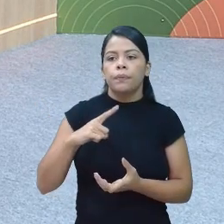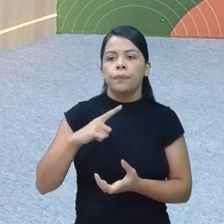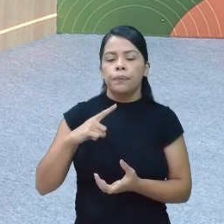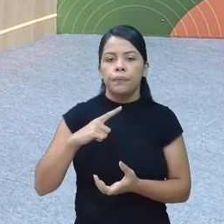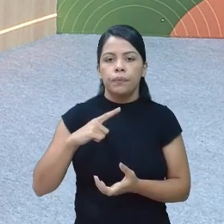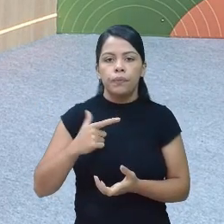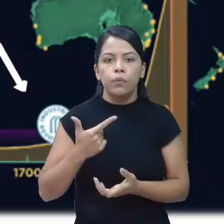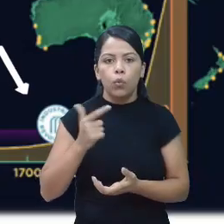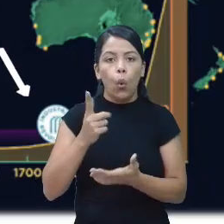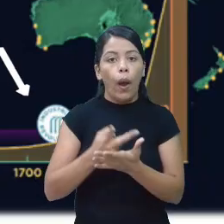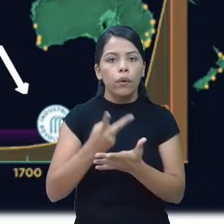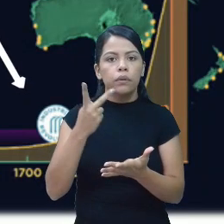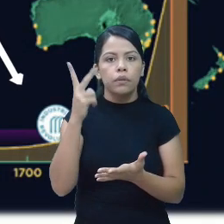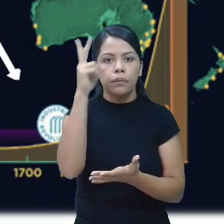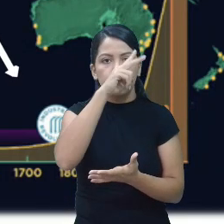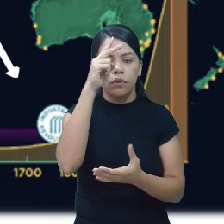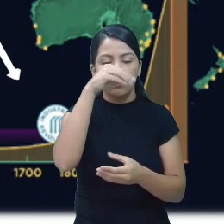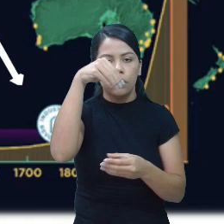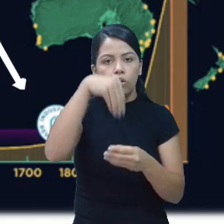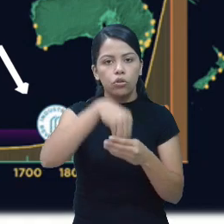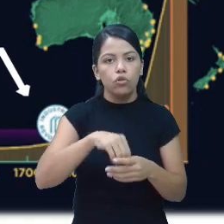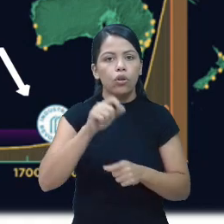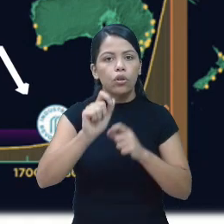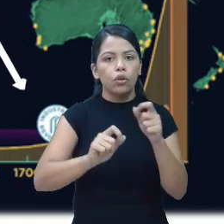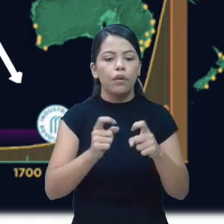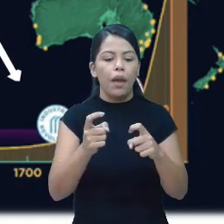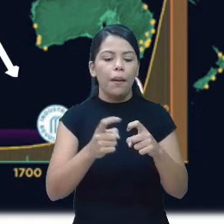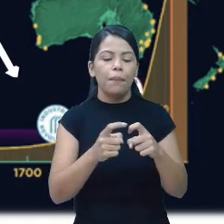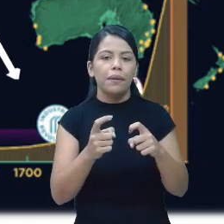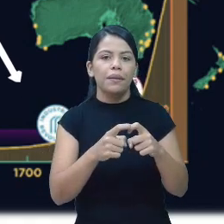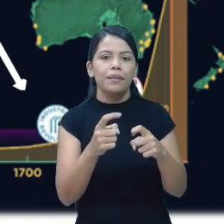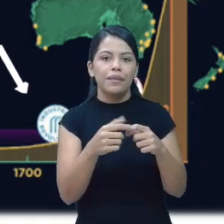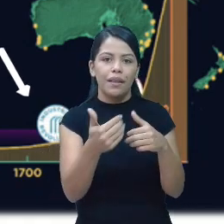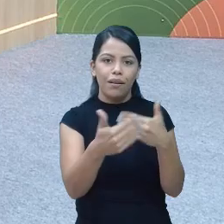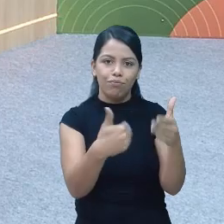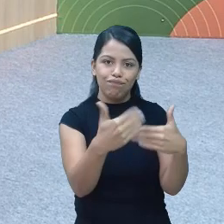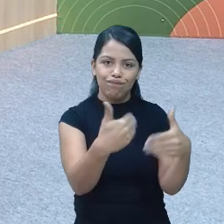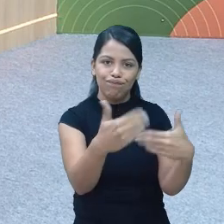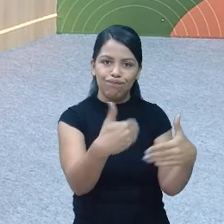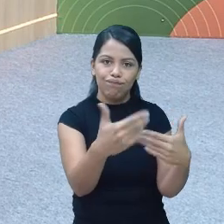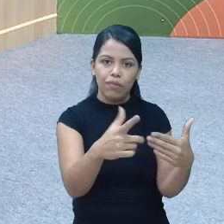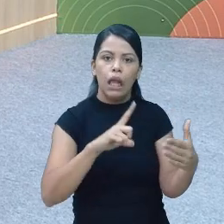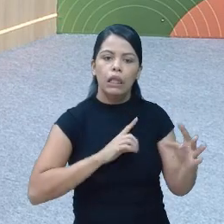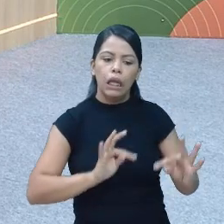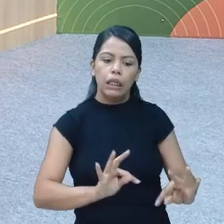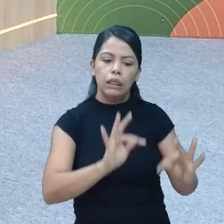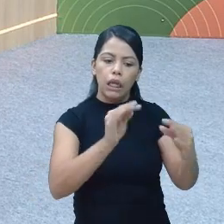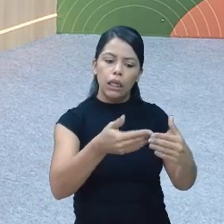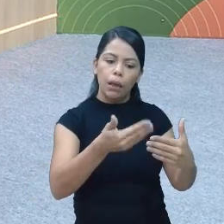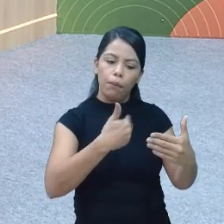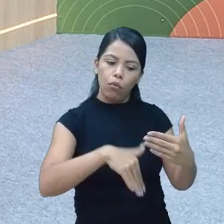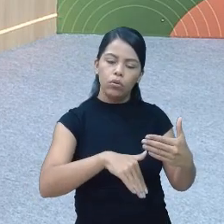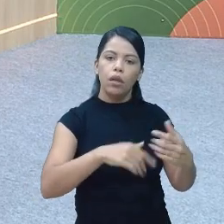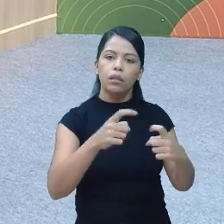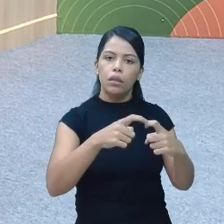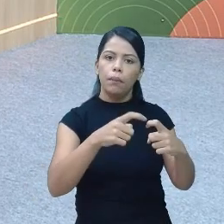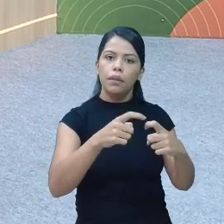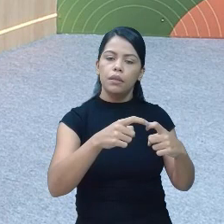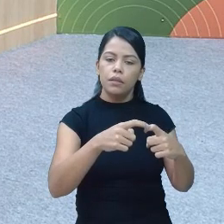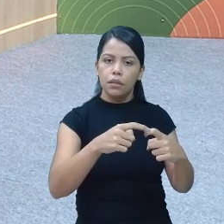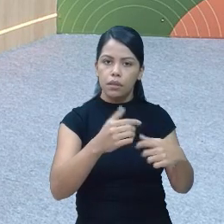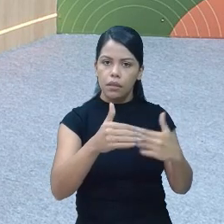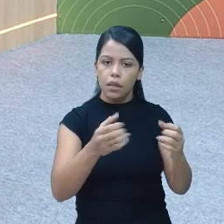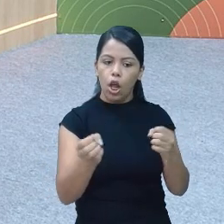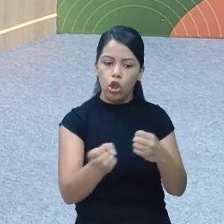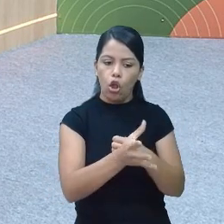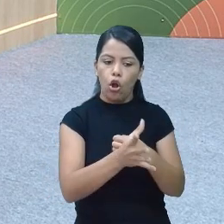é a medicina moderna, né? Ou seja, você tem tecnologia, você tem técnicas por trás da medicina moderna que faz com que a